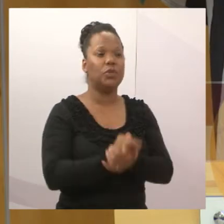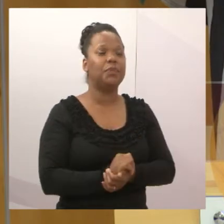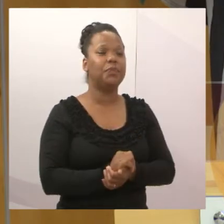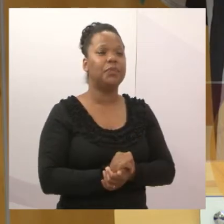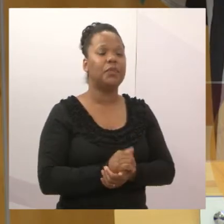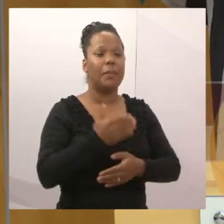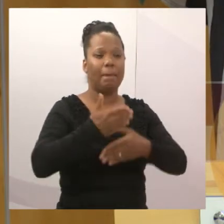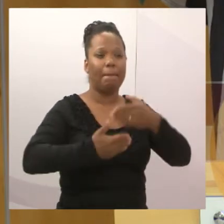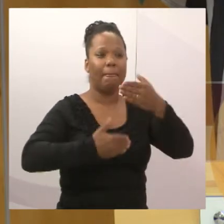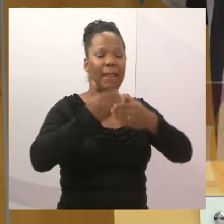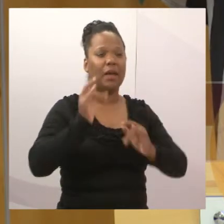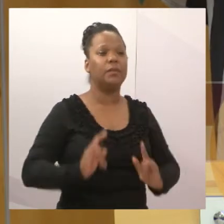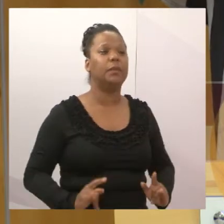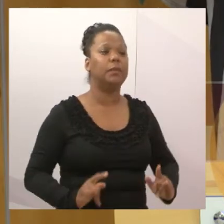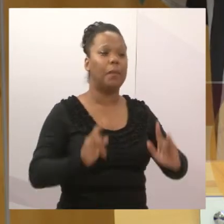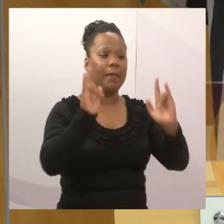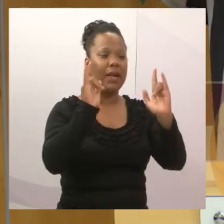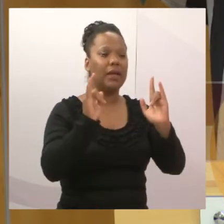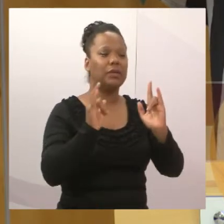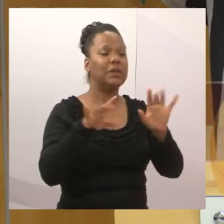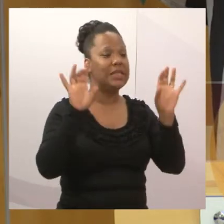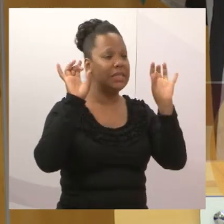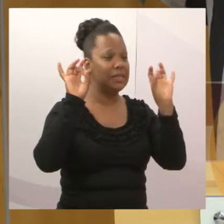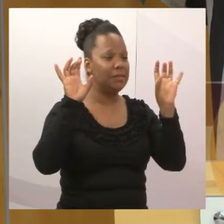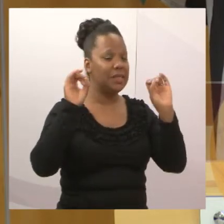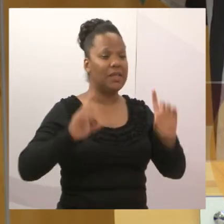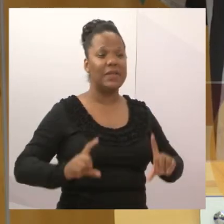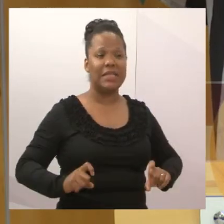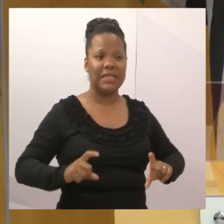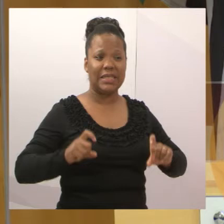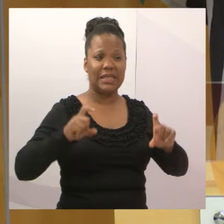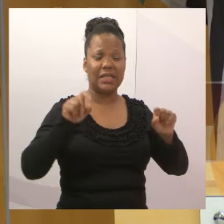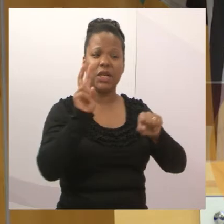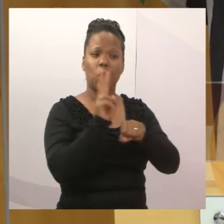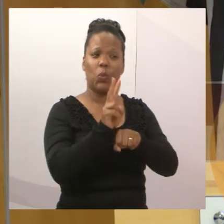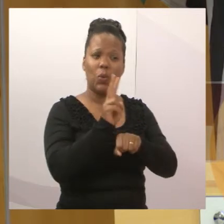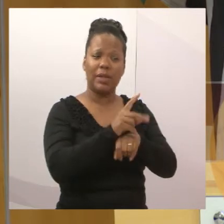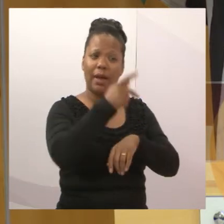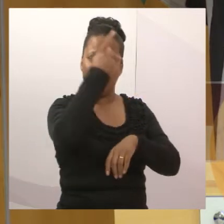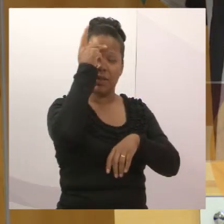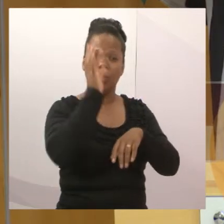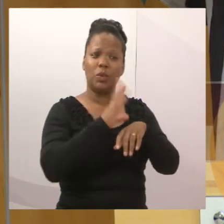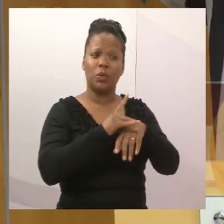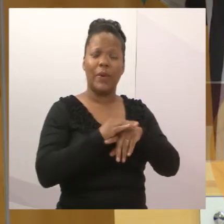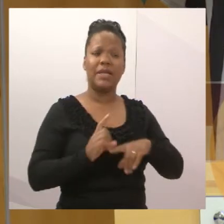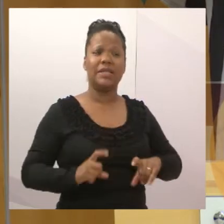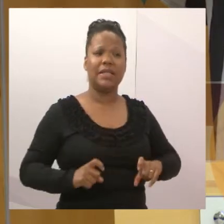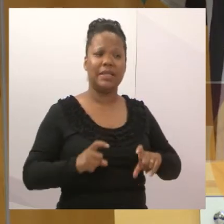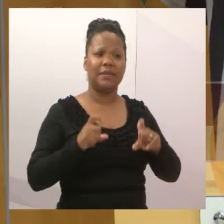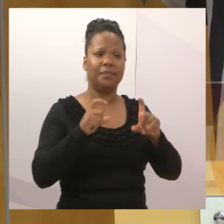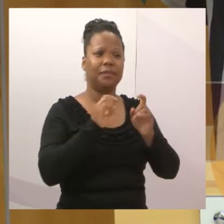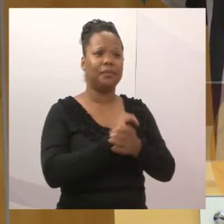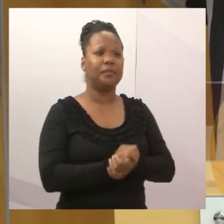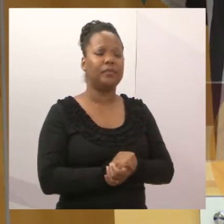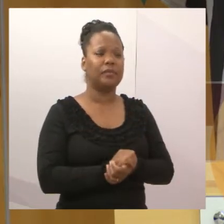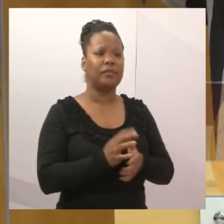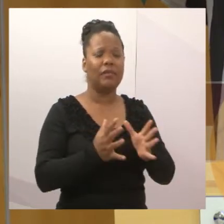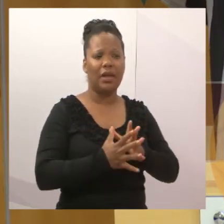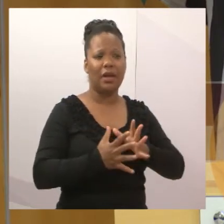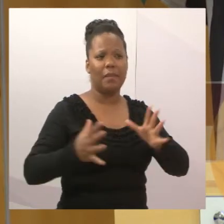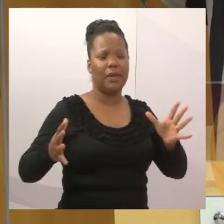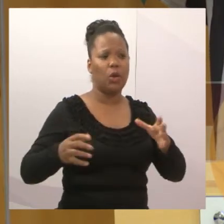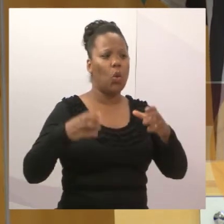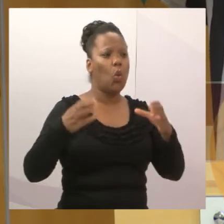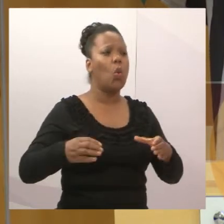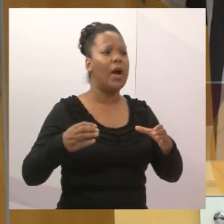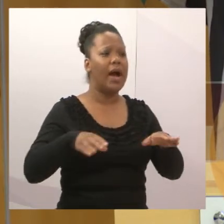é o Centro de Oncologia hoje. Ele será construído um novo prédio na área de estacionamento e nós aumentaremos